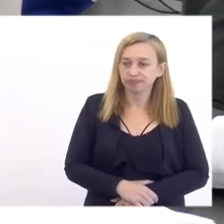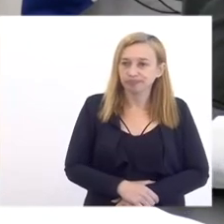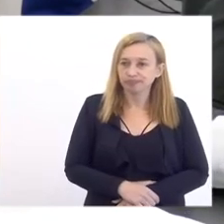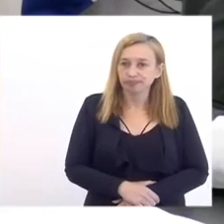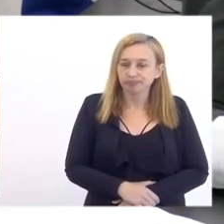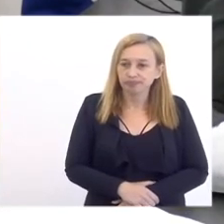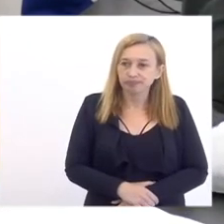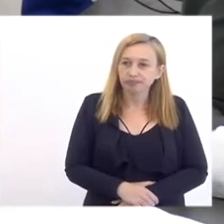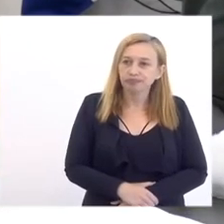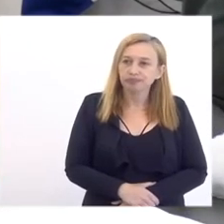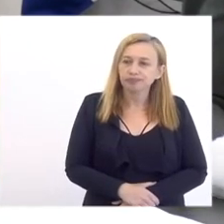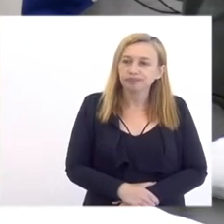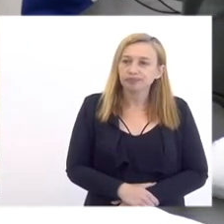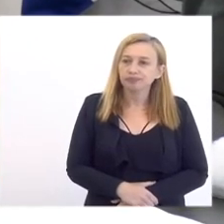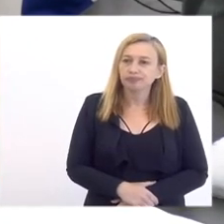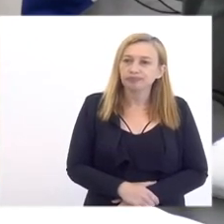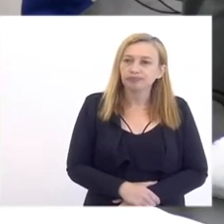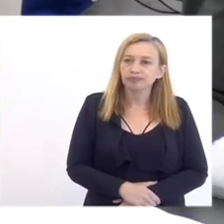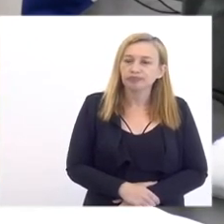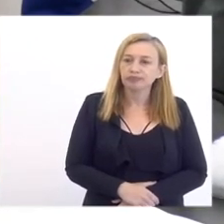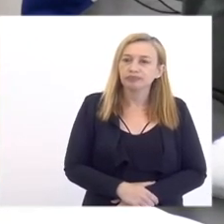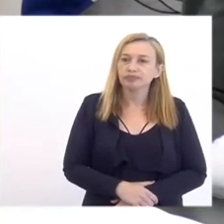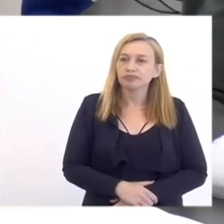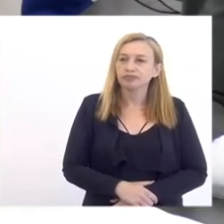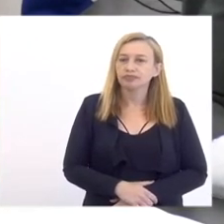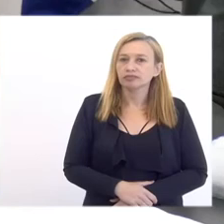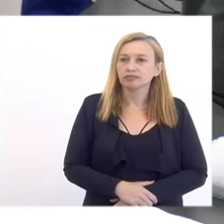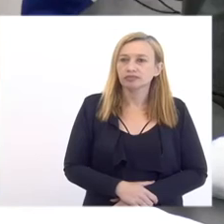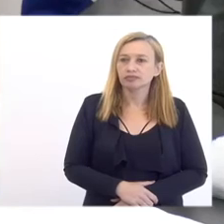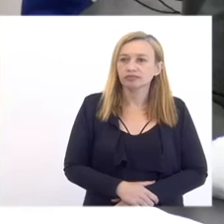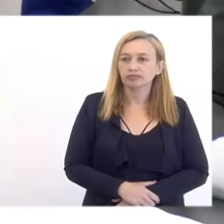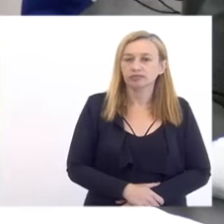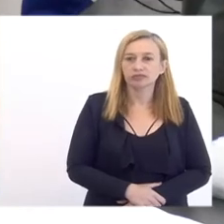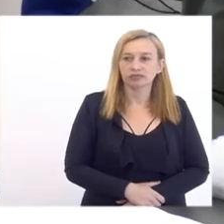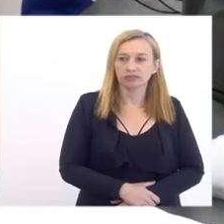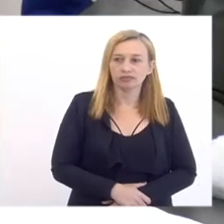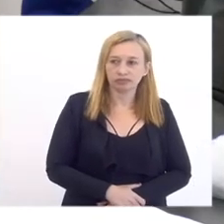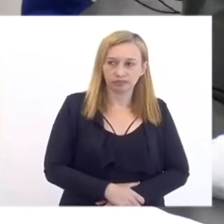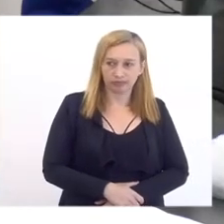É, item 3,